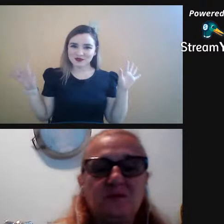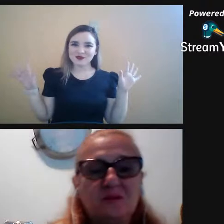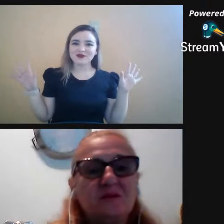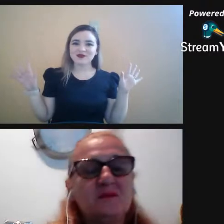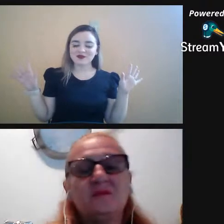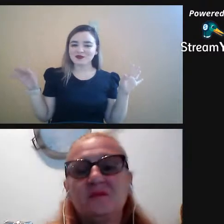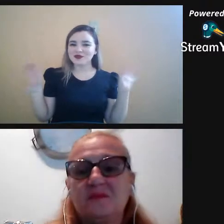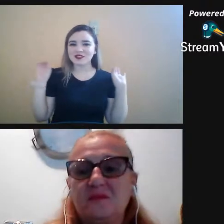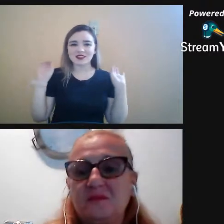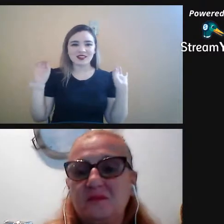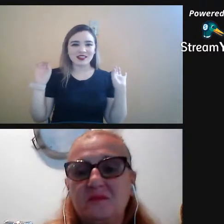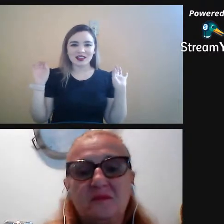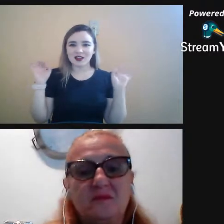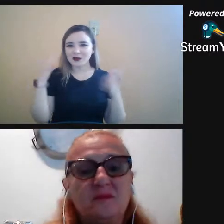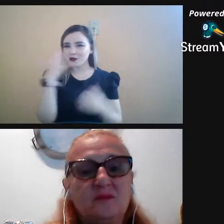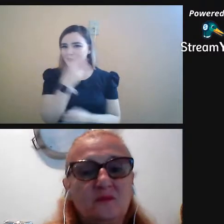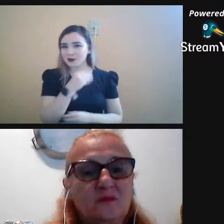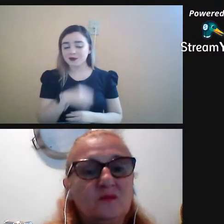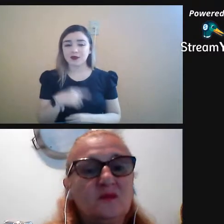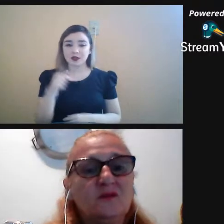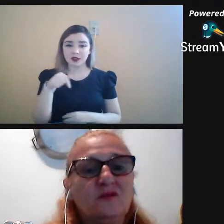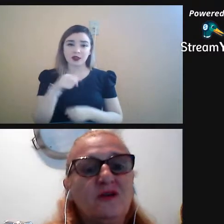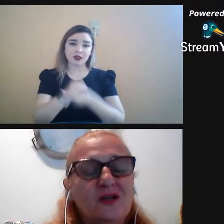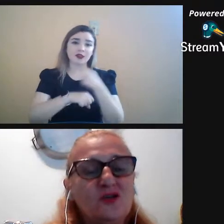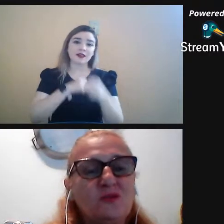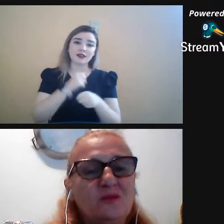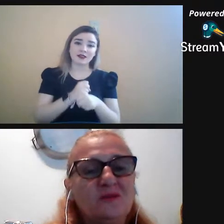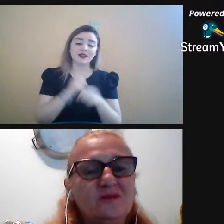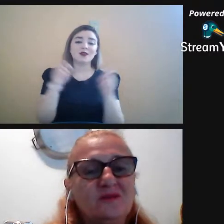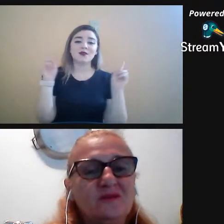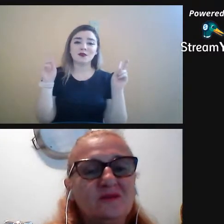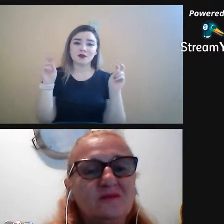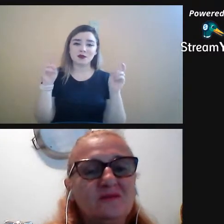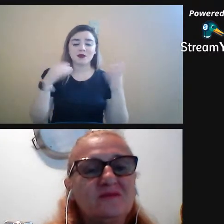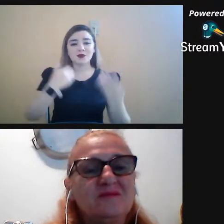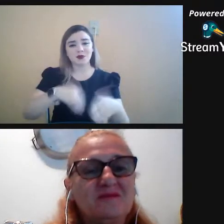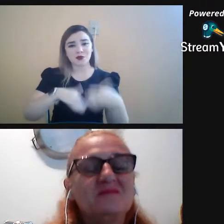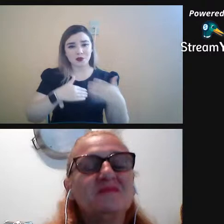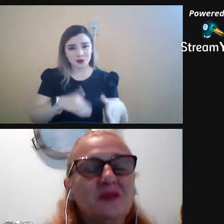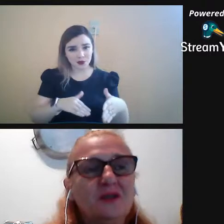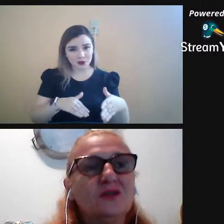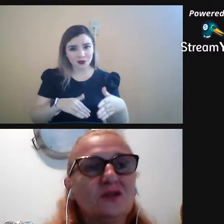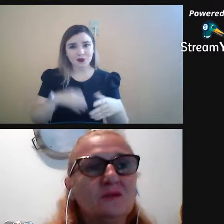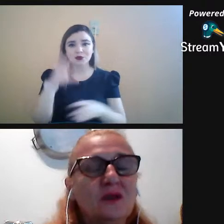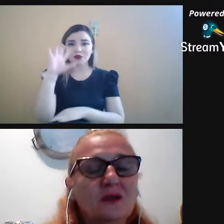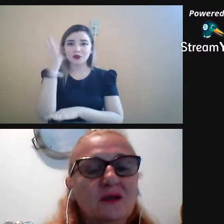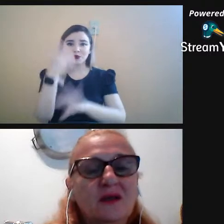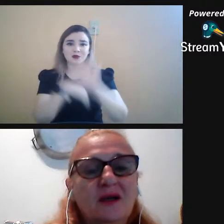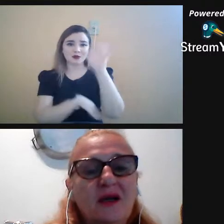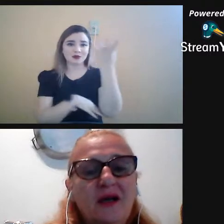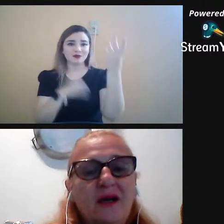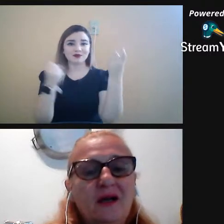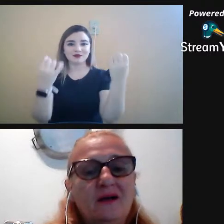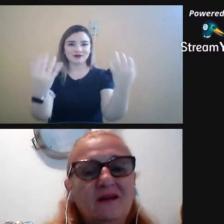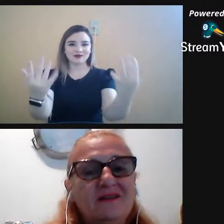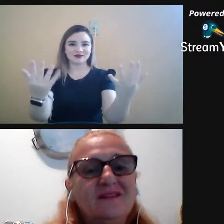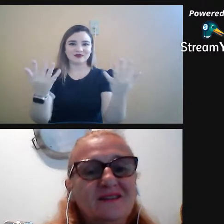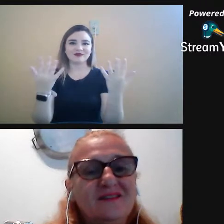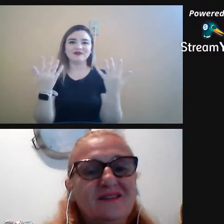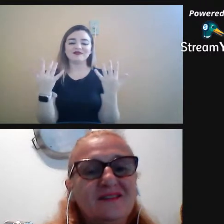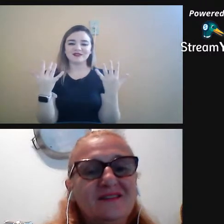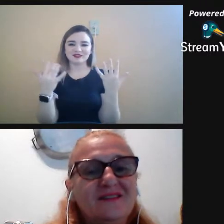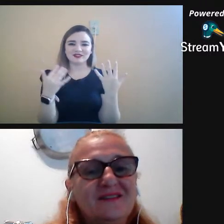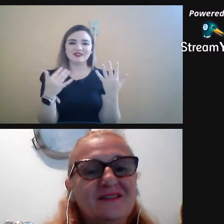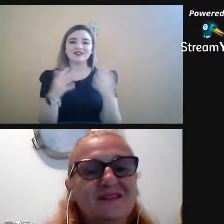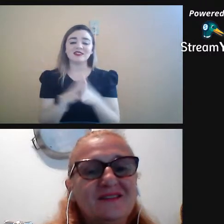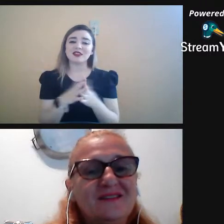Esse ano, o concurso vai tratar exatamente o tema meio ambiente. E uma das razões, a